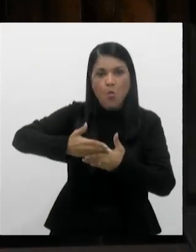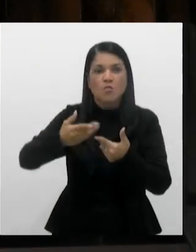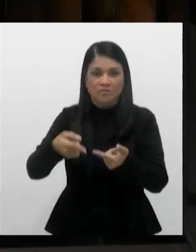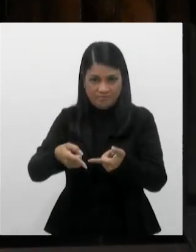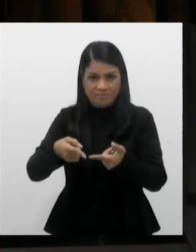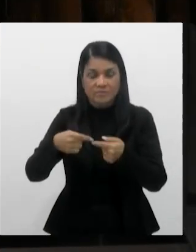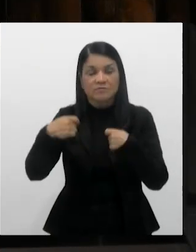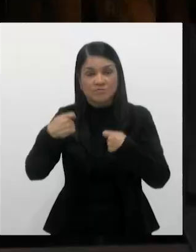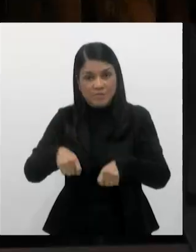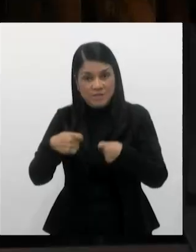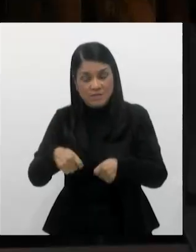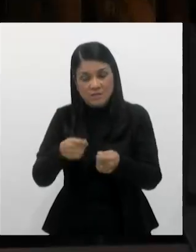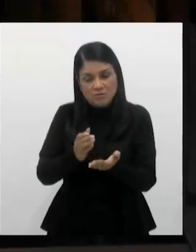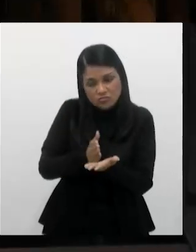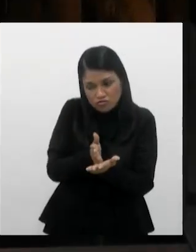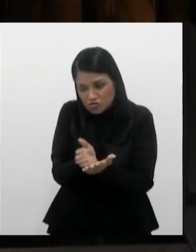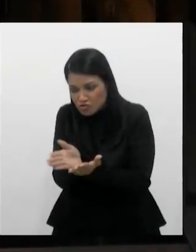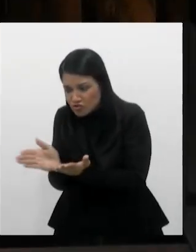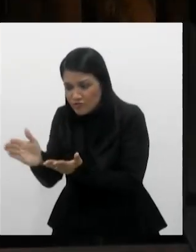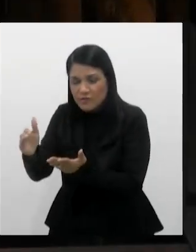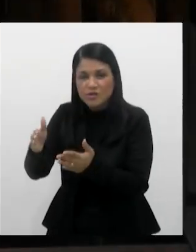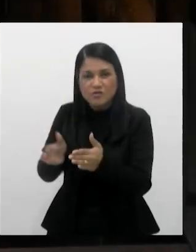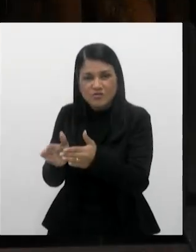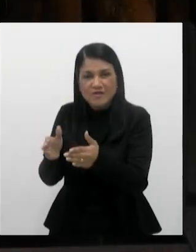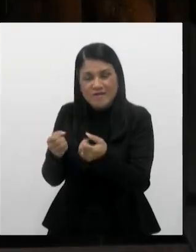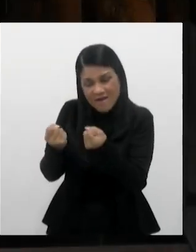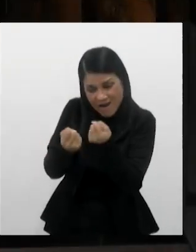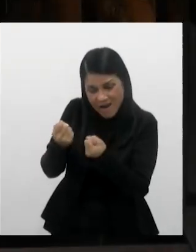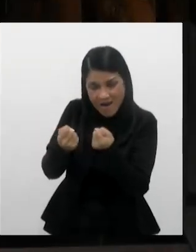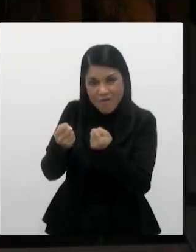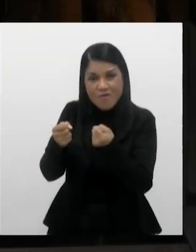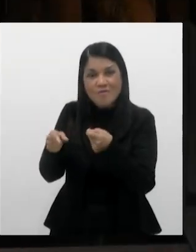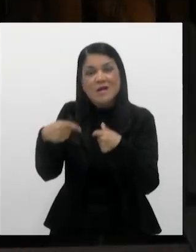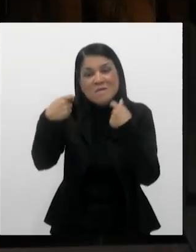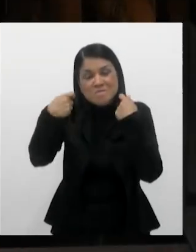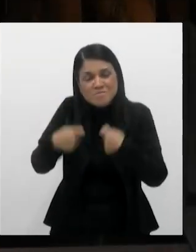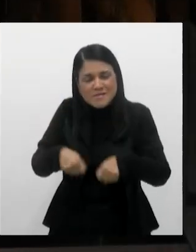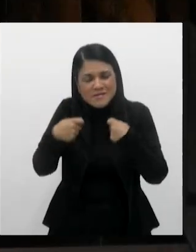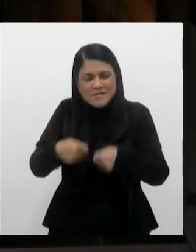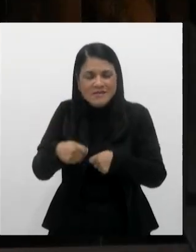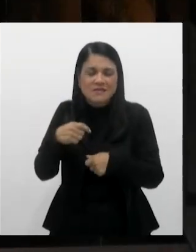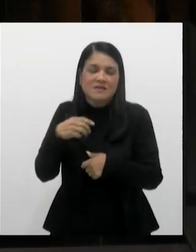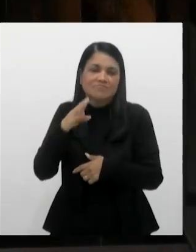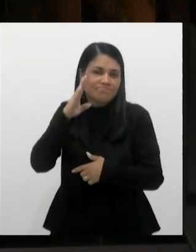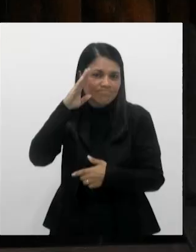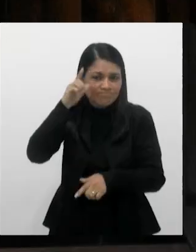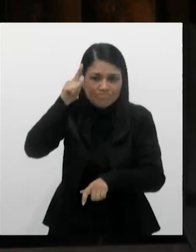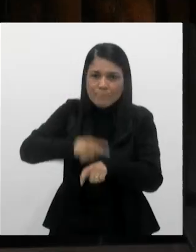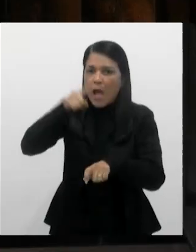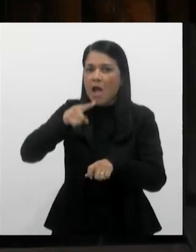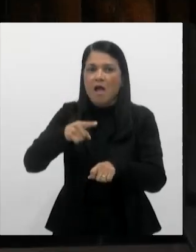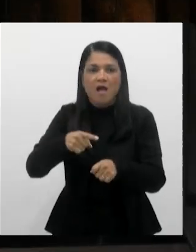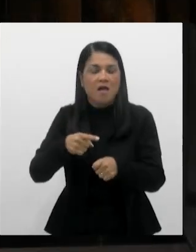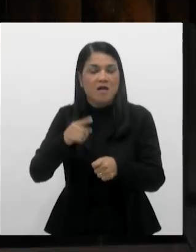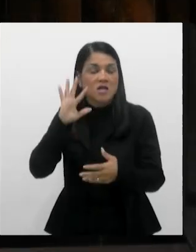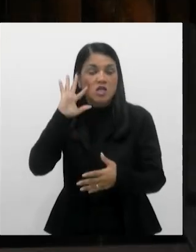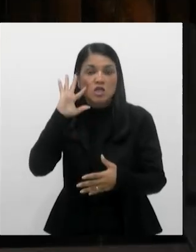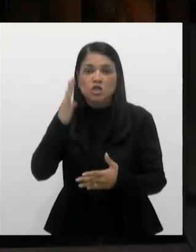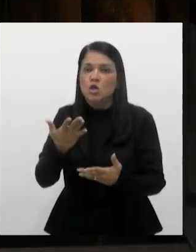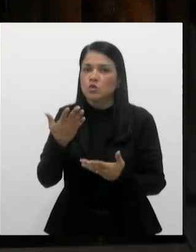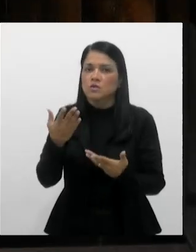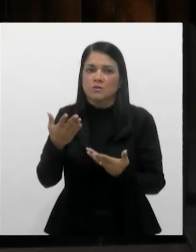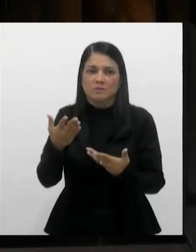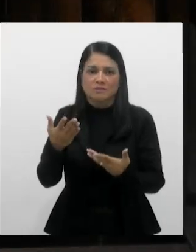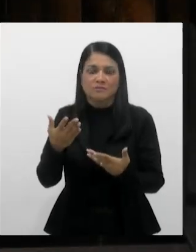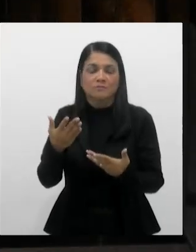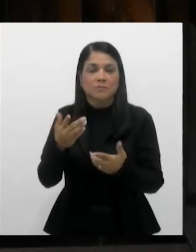ali alguns desvios, principalmente para carros pequenos, mas precisa imediatamente de uma solução em definitivo para que